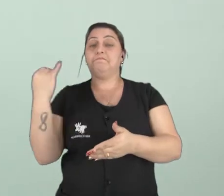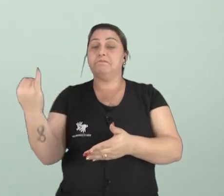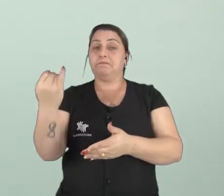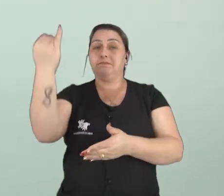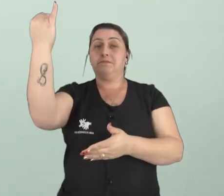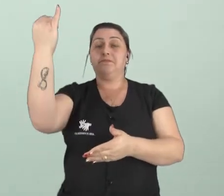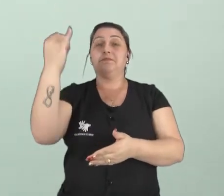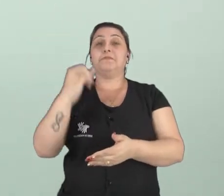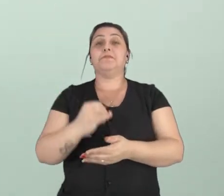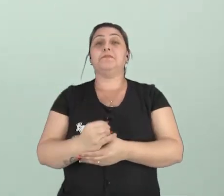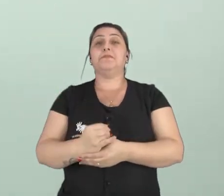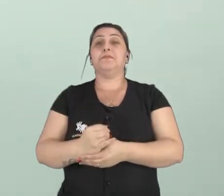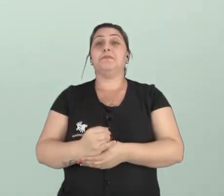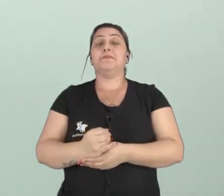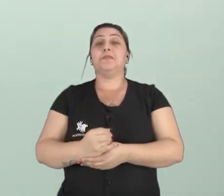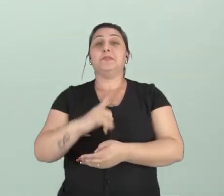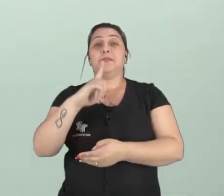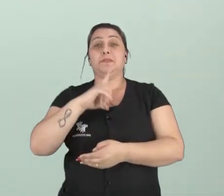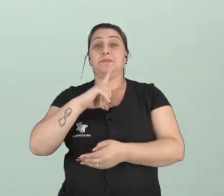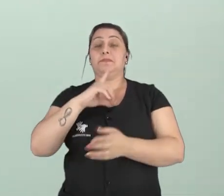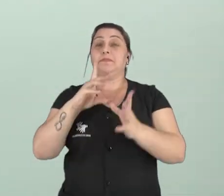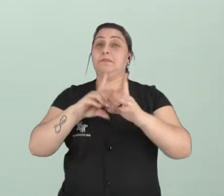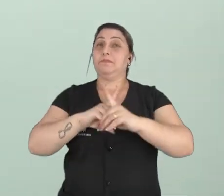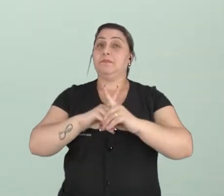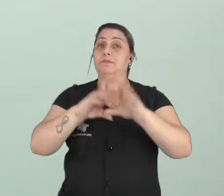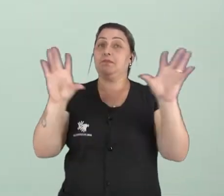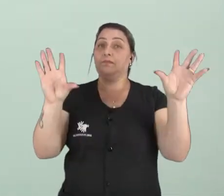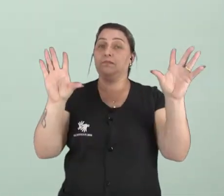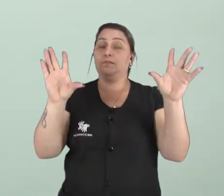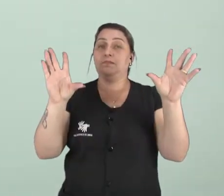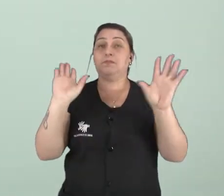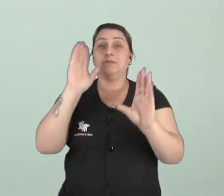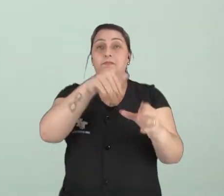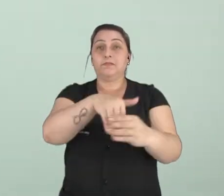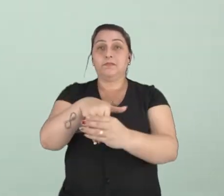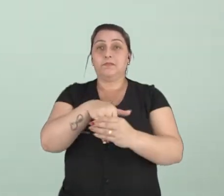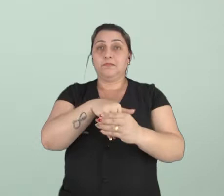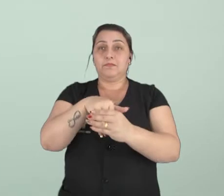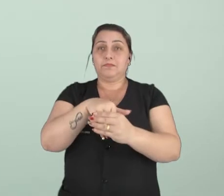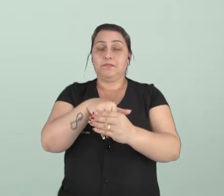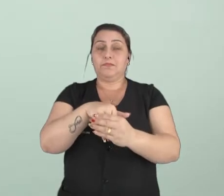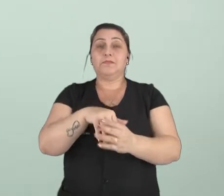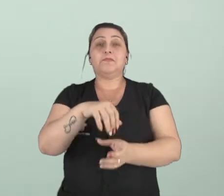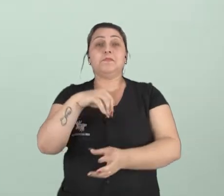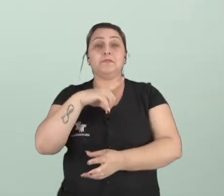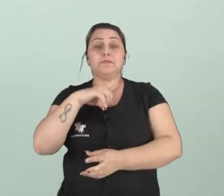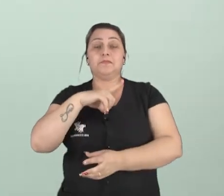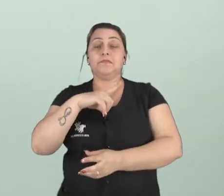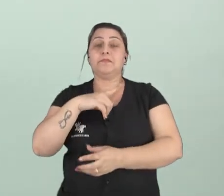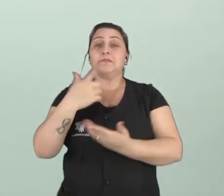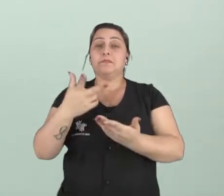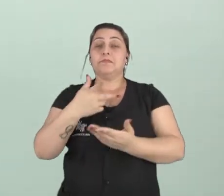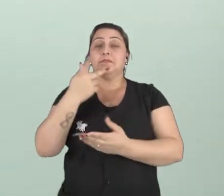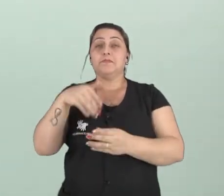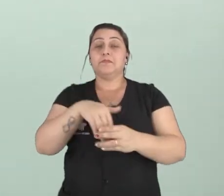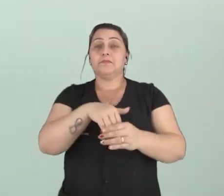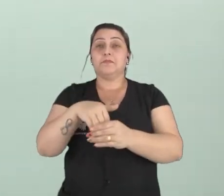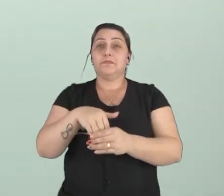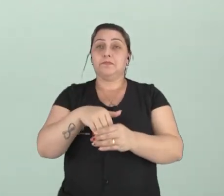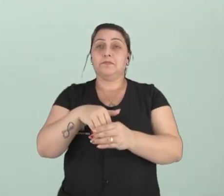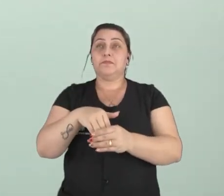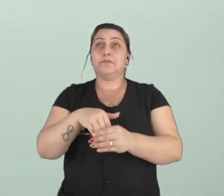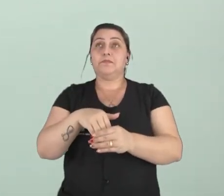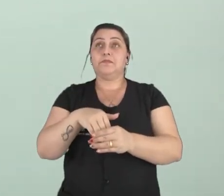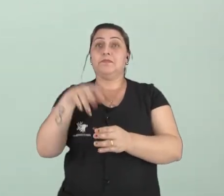muito importante para que se haja democracia, né, que é o voto. E aí a gente vai falar do voto na